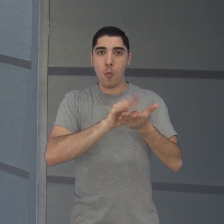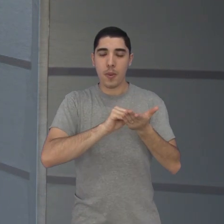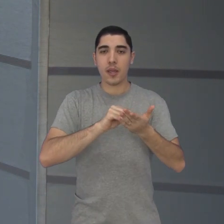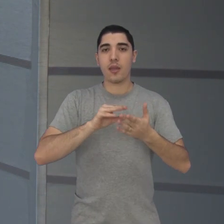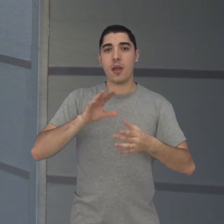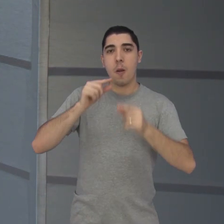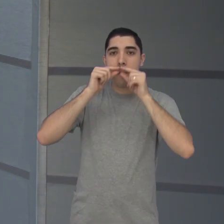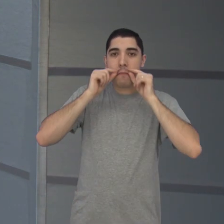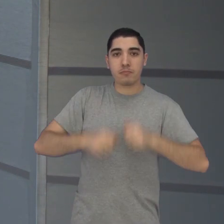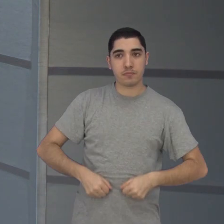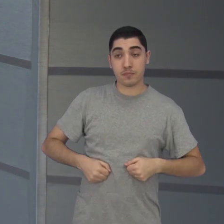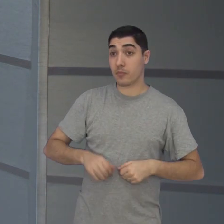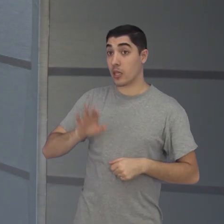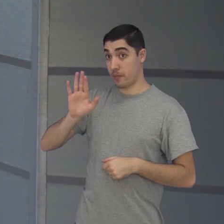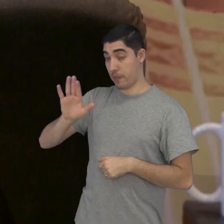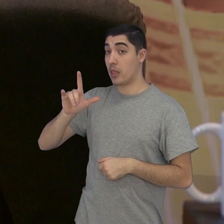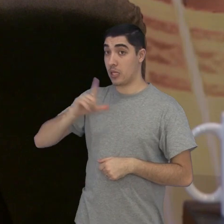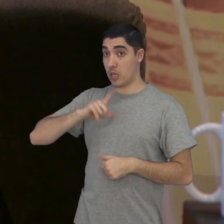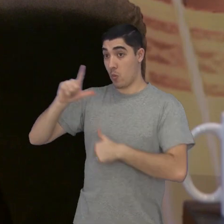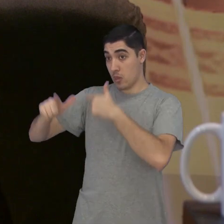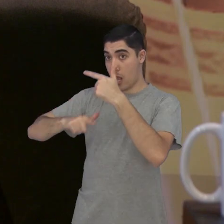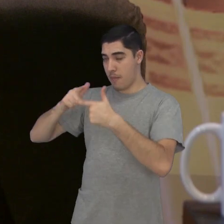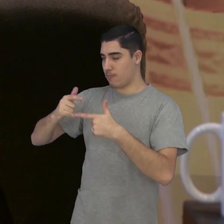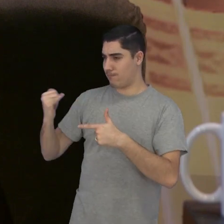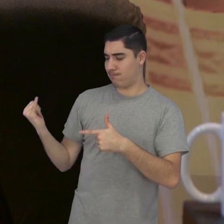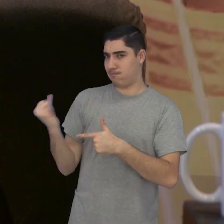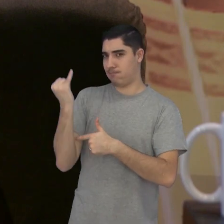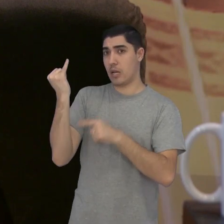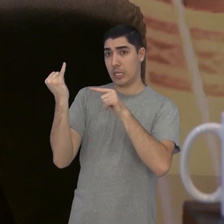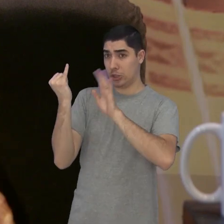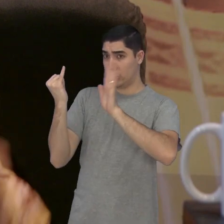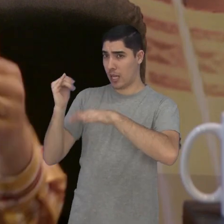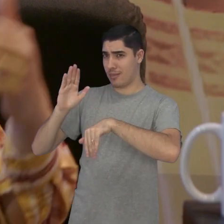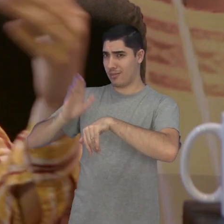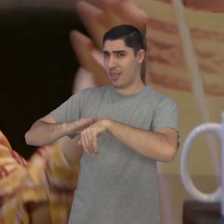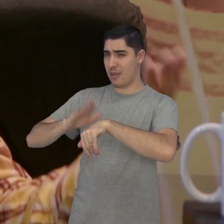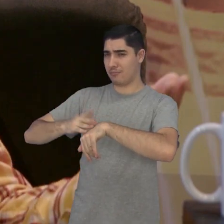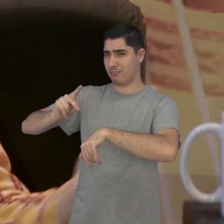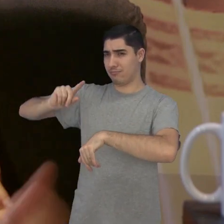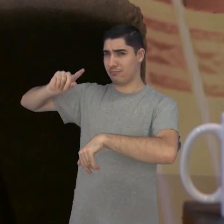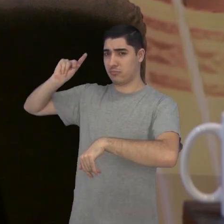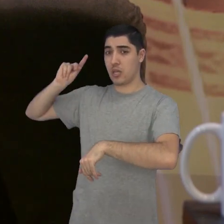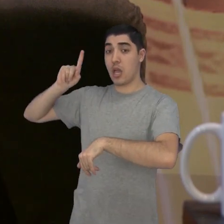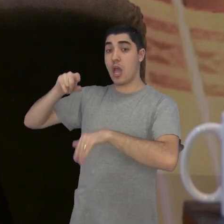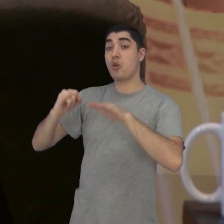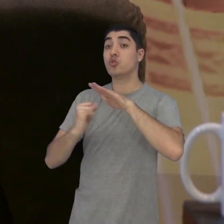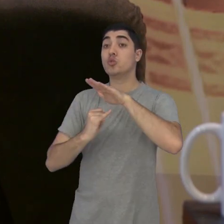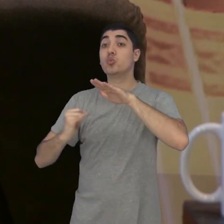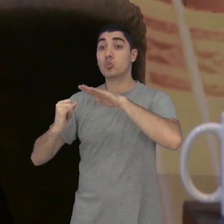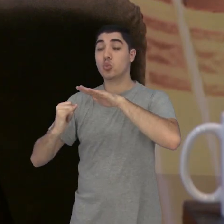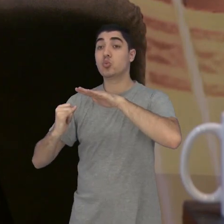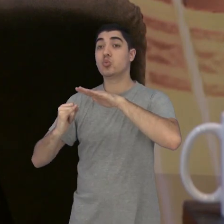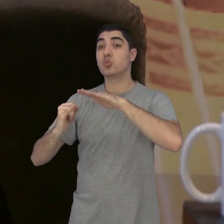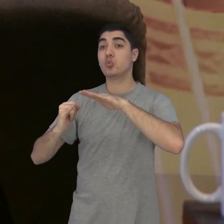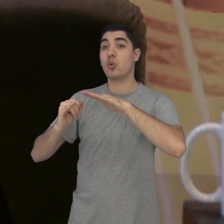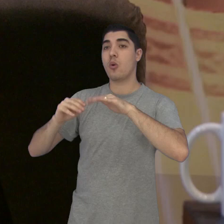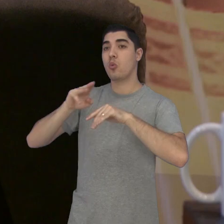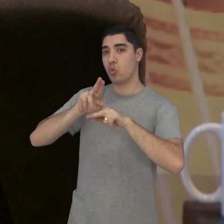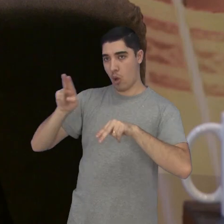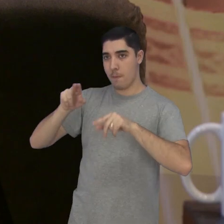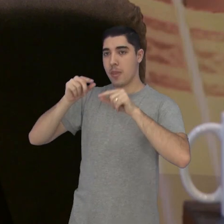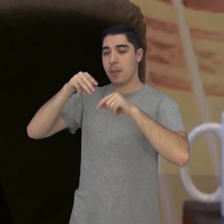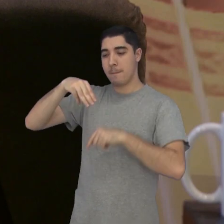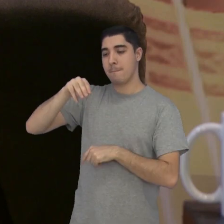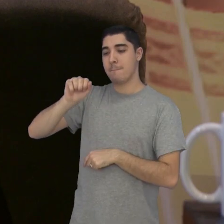Mazzaropi? Sim, não, existe um trabalho muito importante, e há muito mais tempo do que eu, que é o trabalho do Instituto Mazzaropi